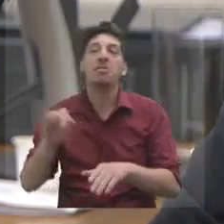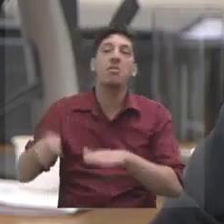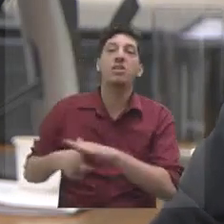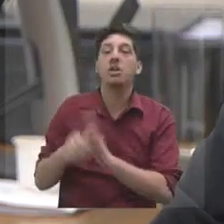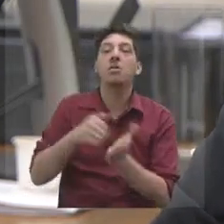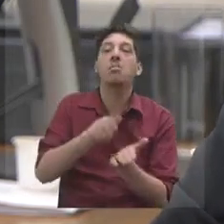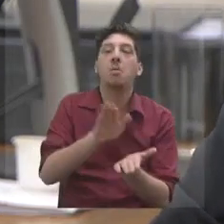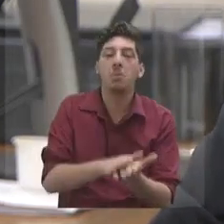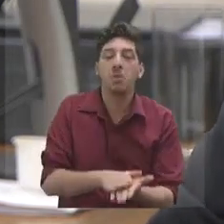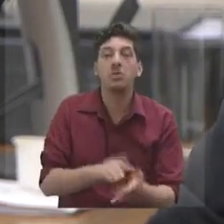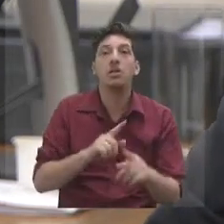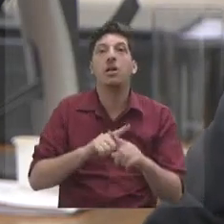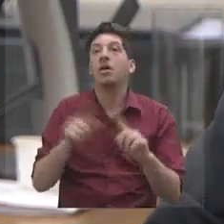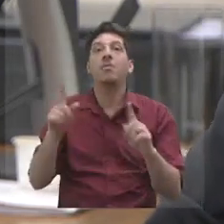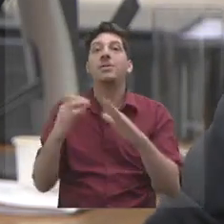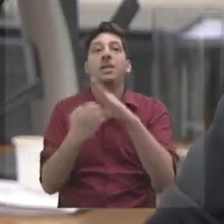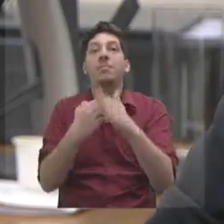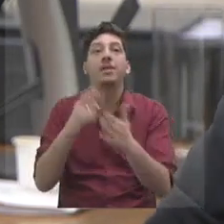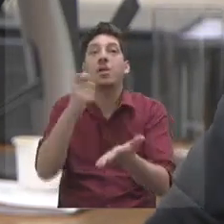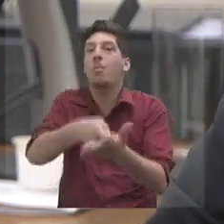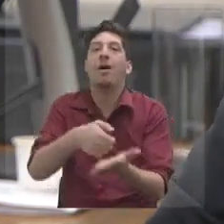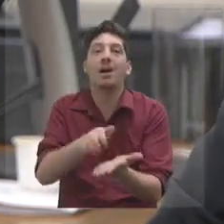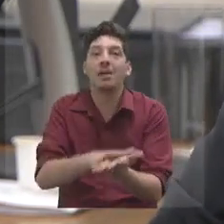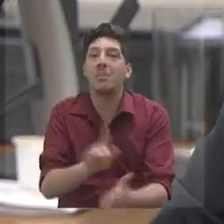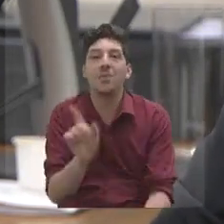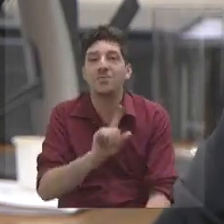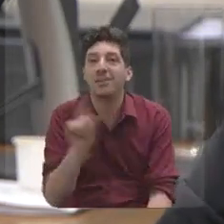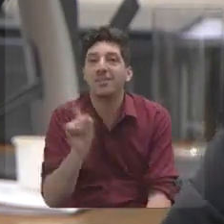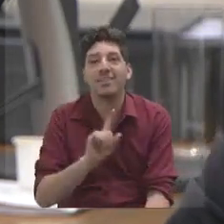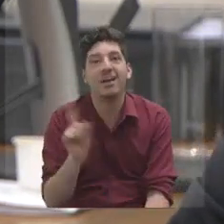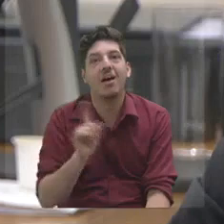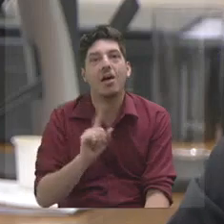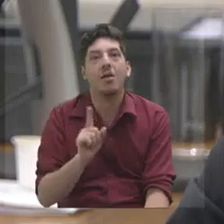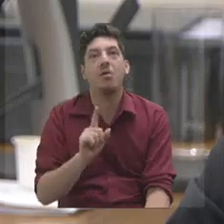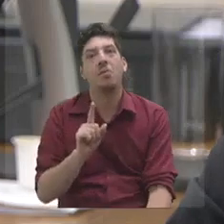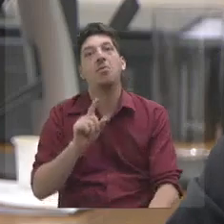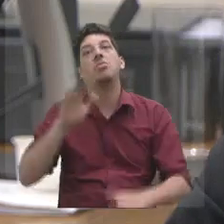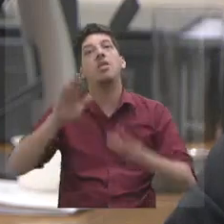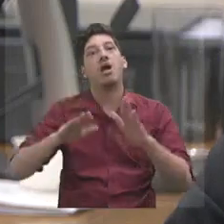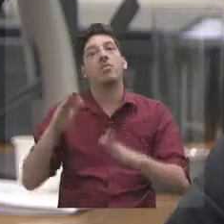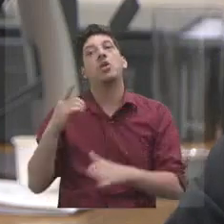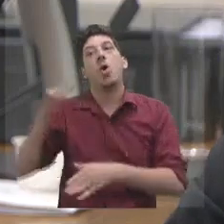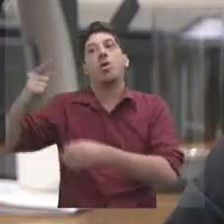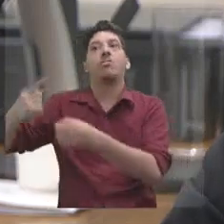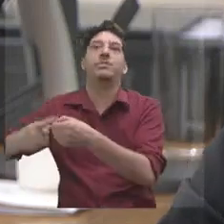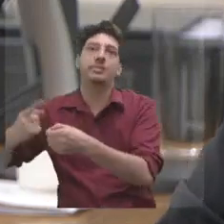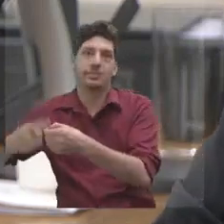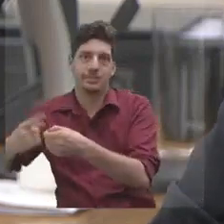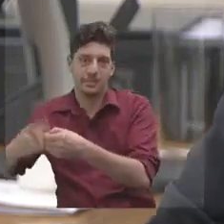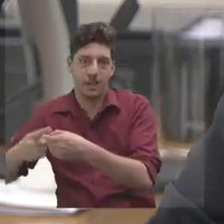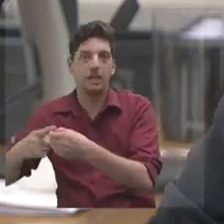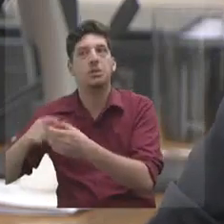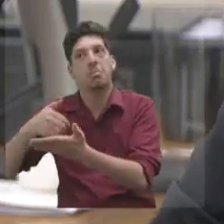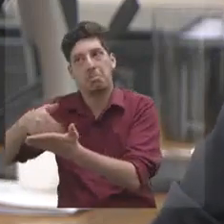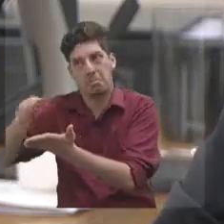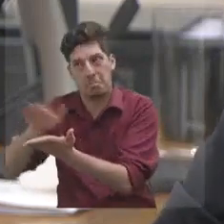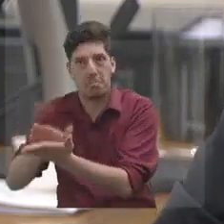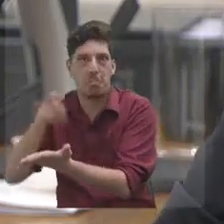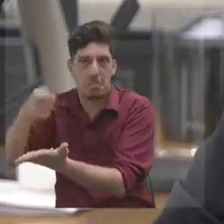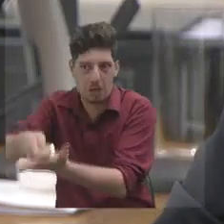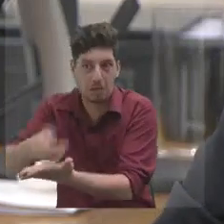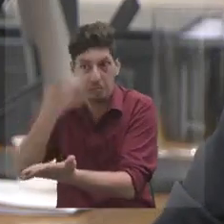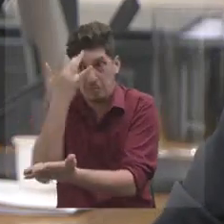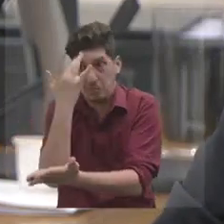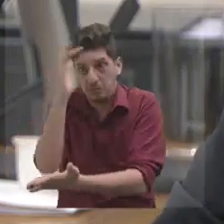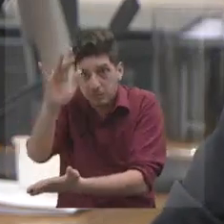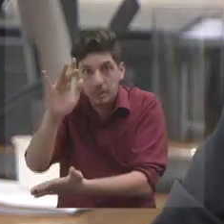as multas Essa é a realidade A não ser que a realidade Metropolitana seja diferente da realidade Municipal não acredito que seja porque são